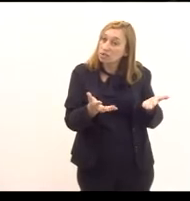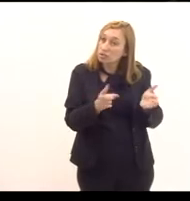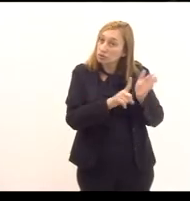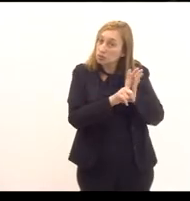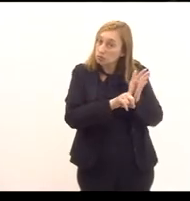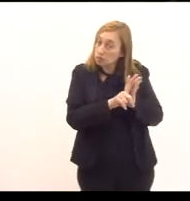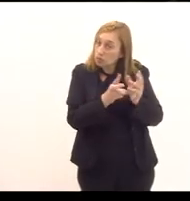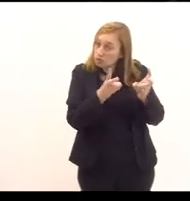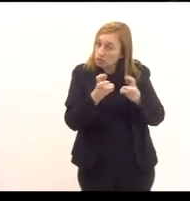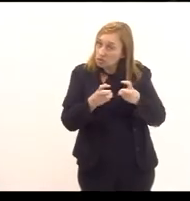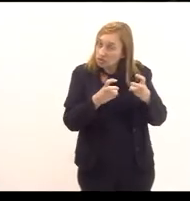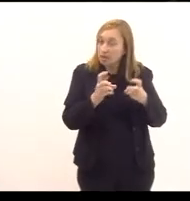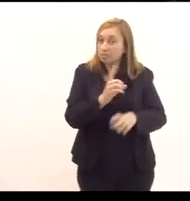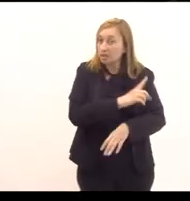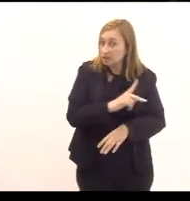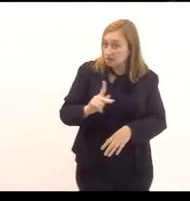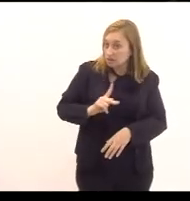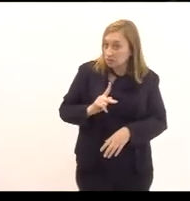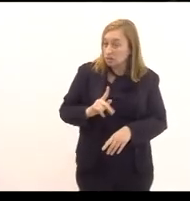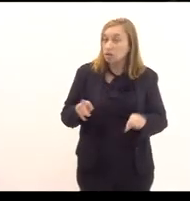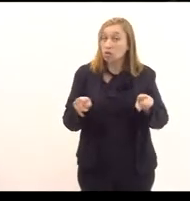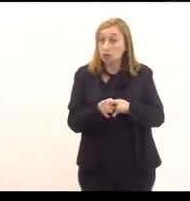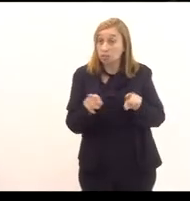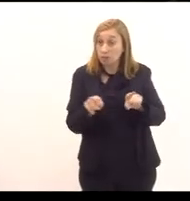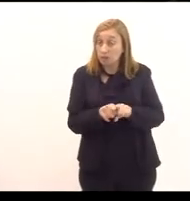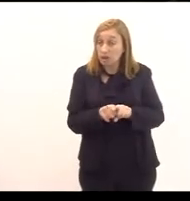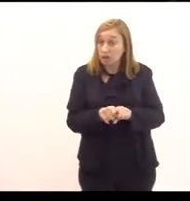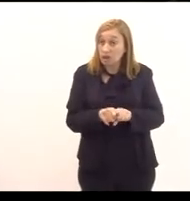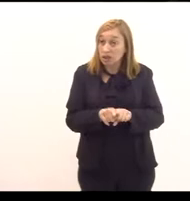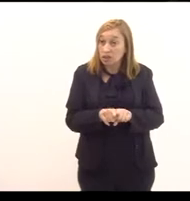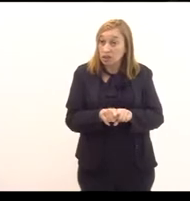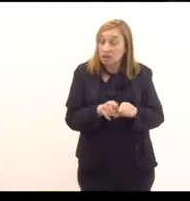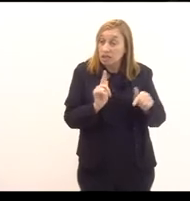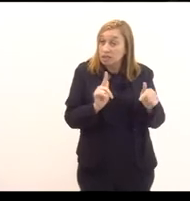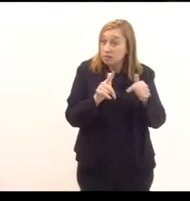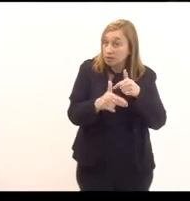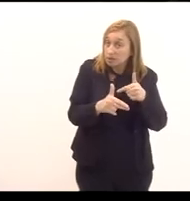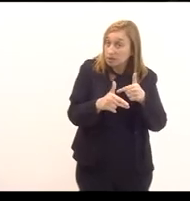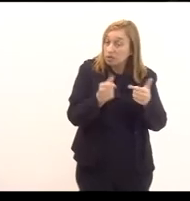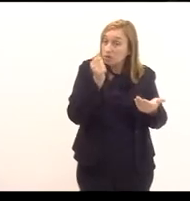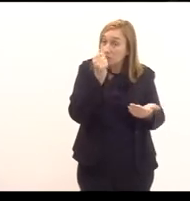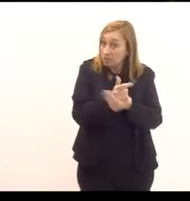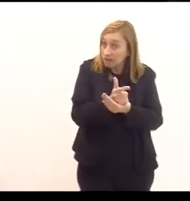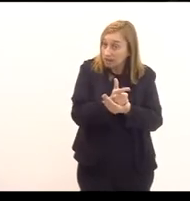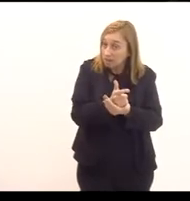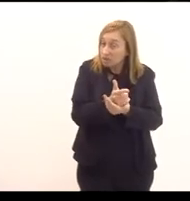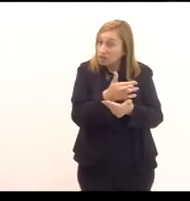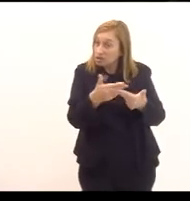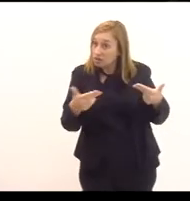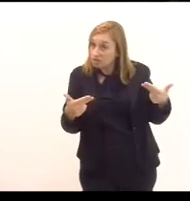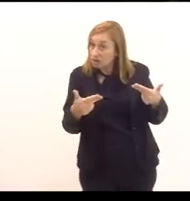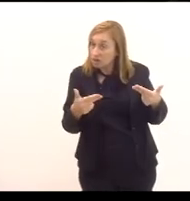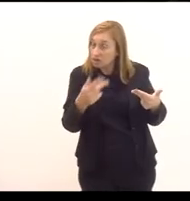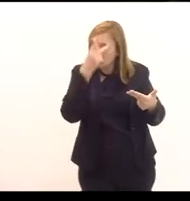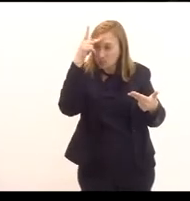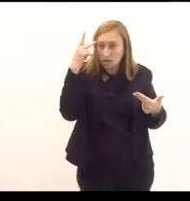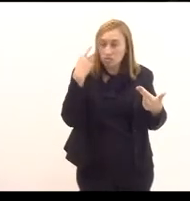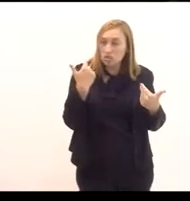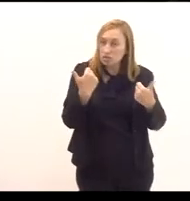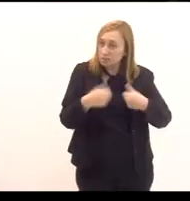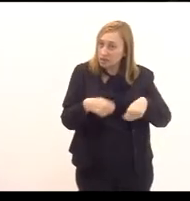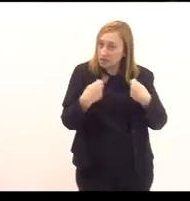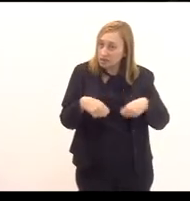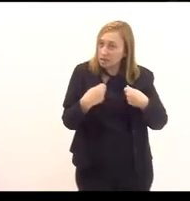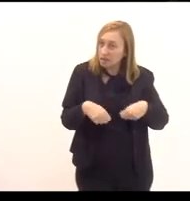verificadas pela defensoria e também que impediram o pagamento de vários beneficiários a